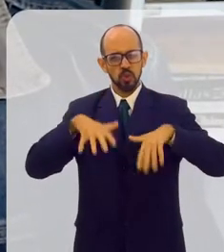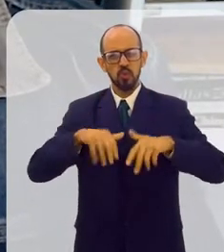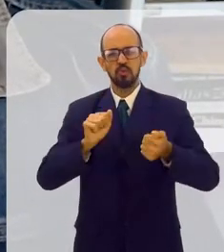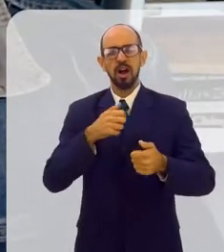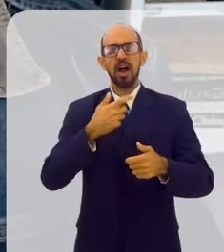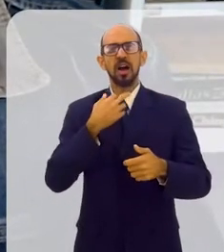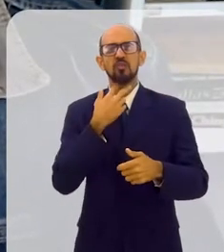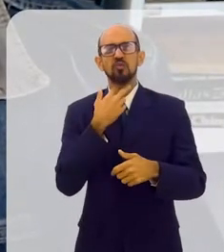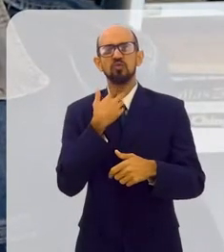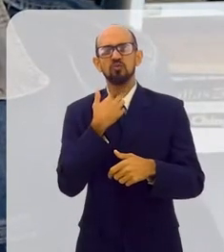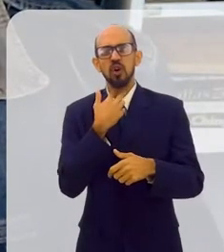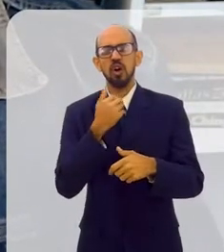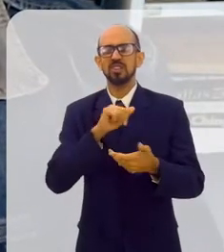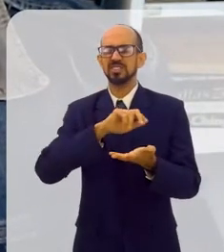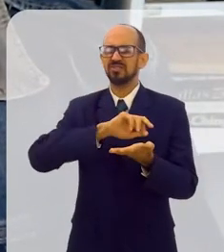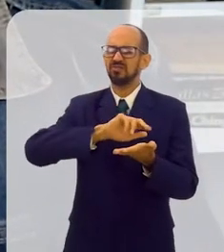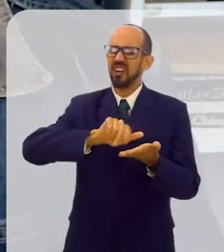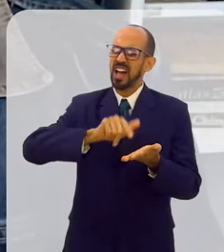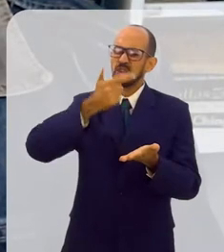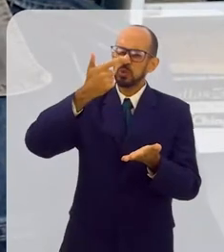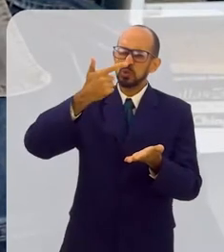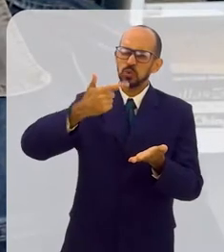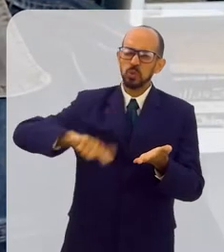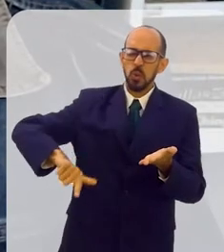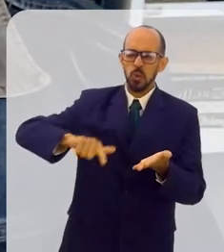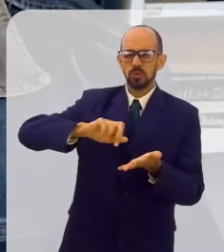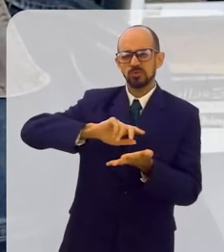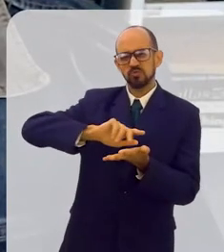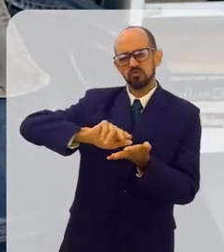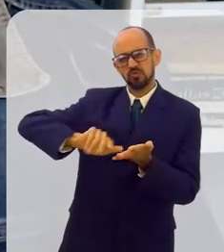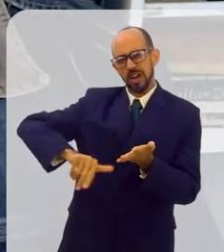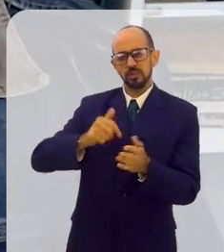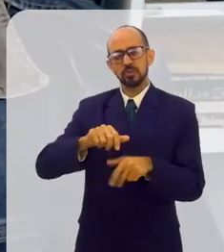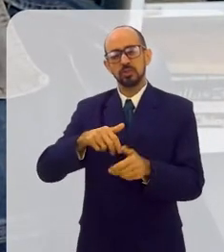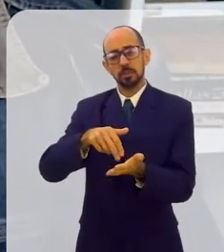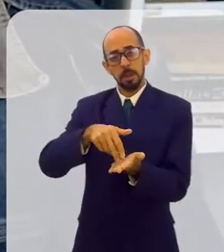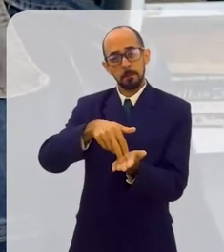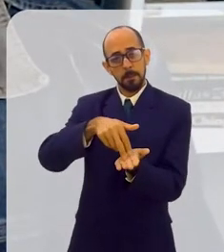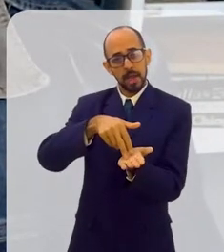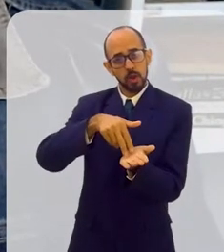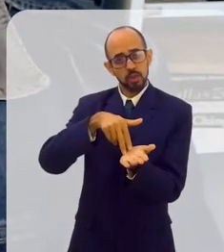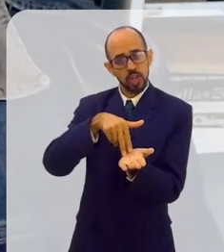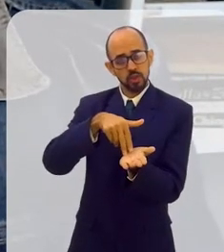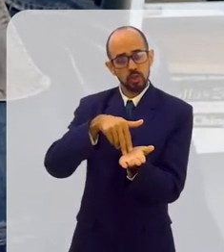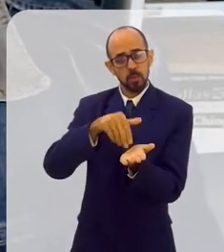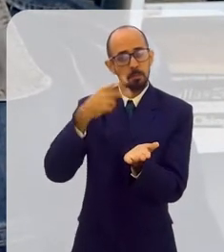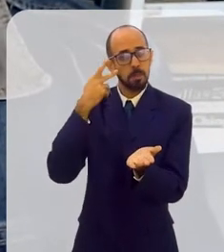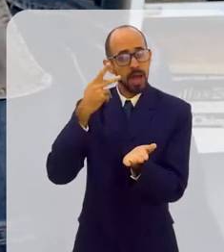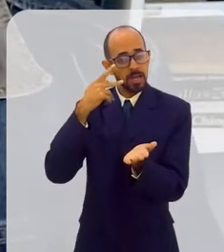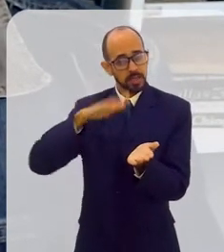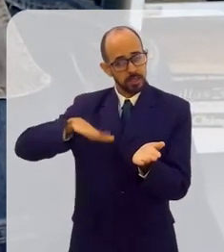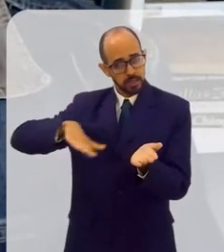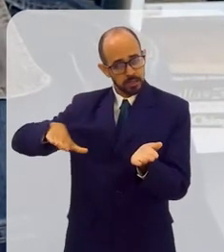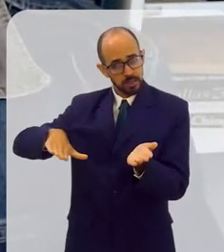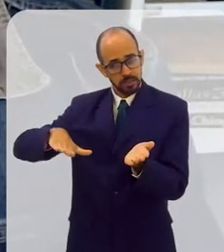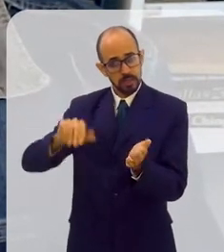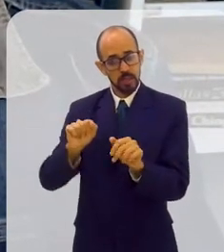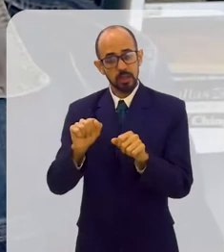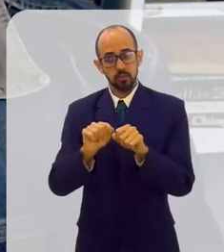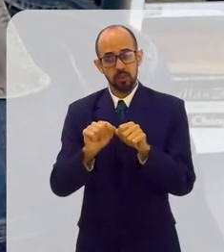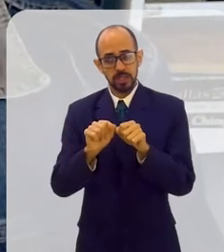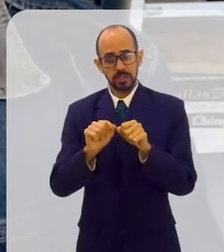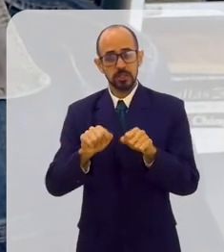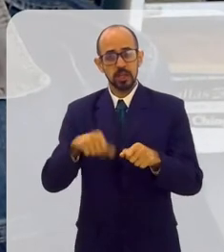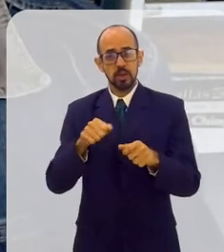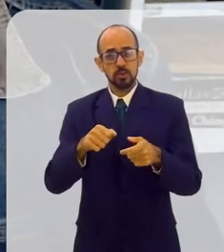Williams, Voice Actor de Georg Büchner e Violudico Canta Michael Jackson para Crianças. Ministrou o curso